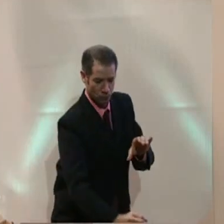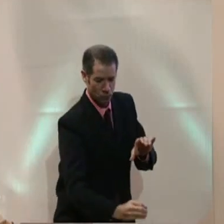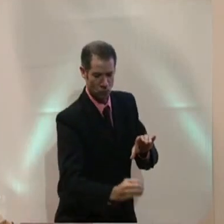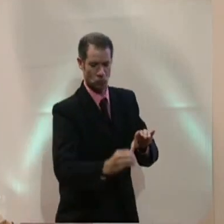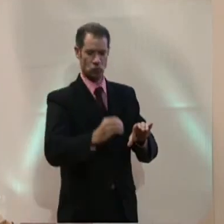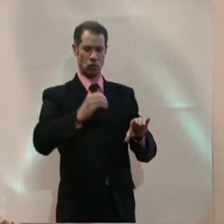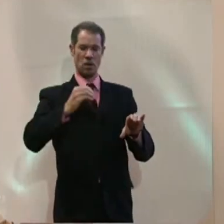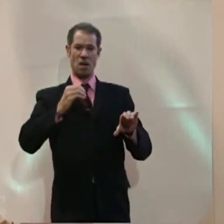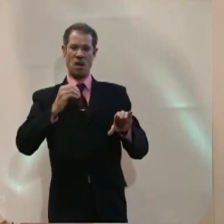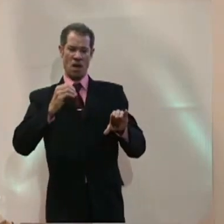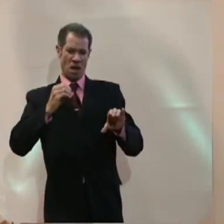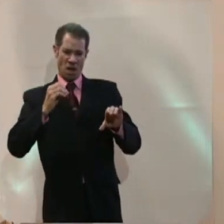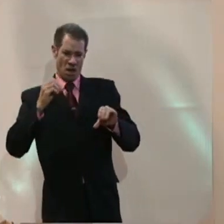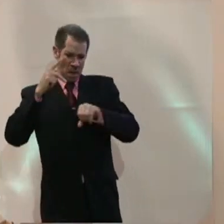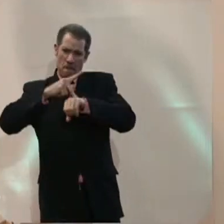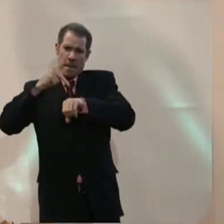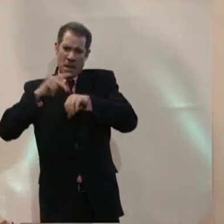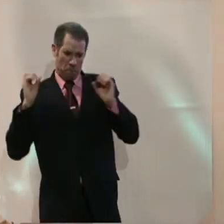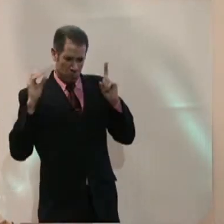estava entulhado.